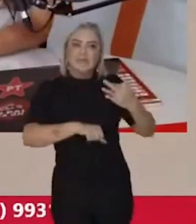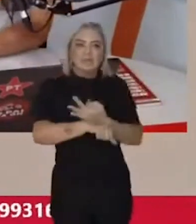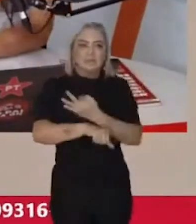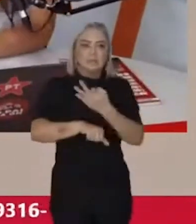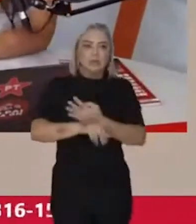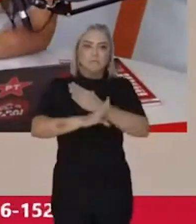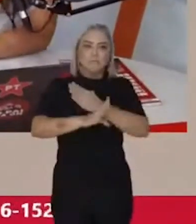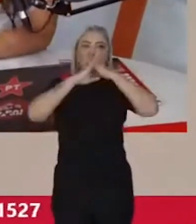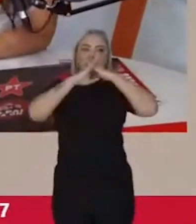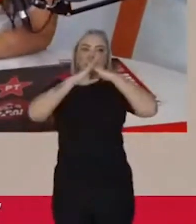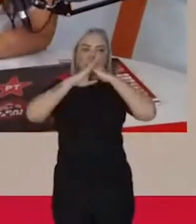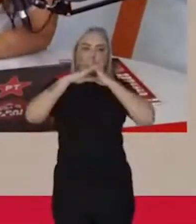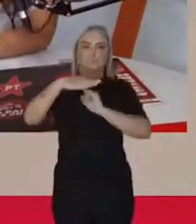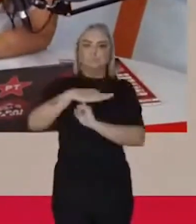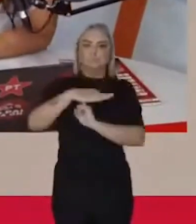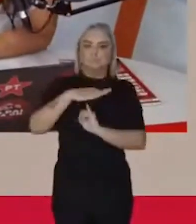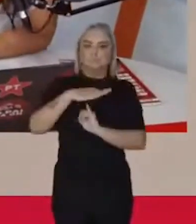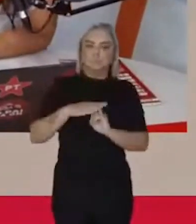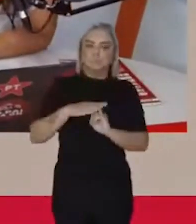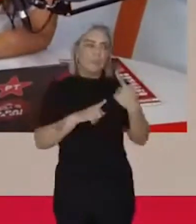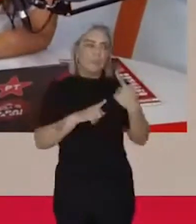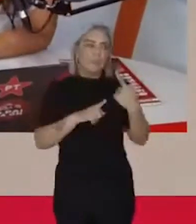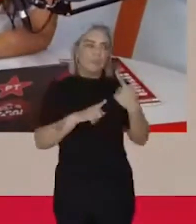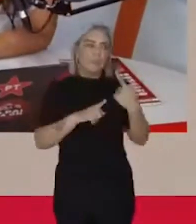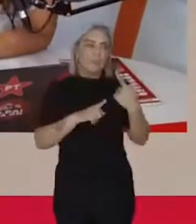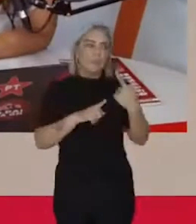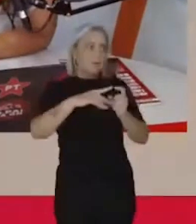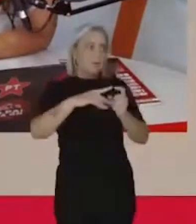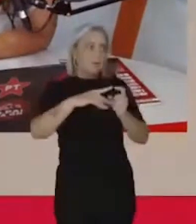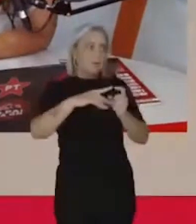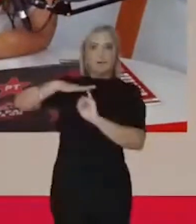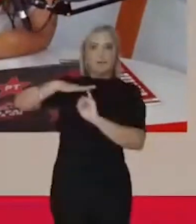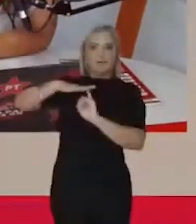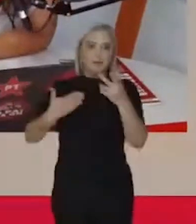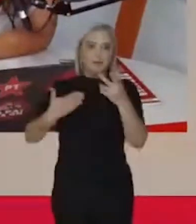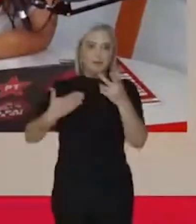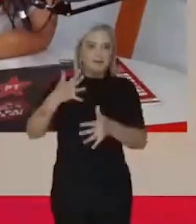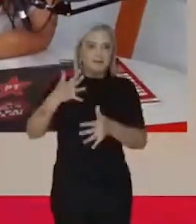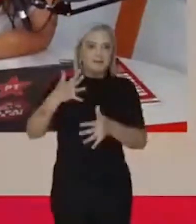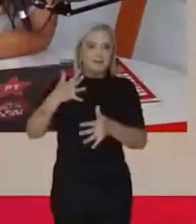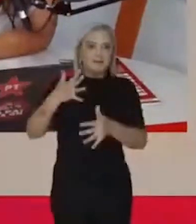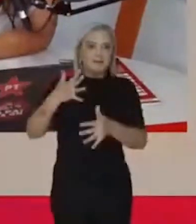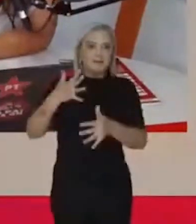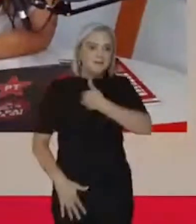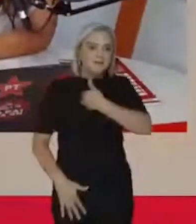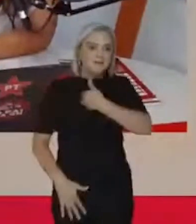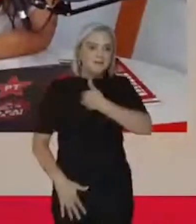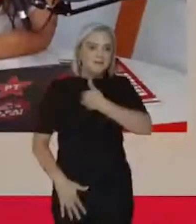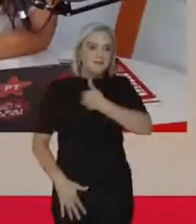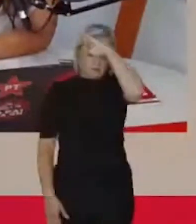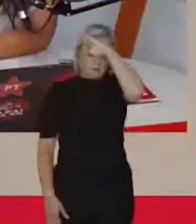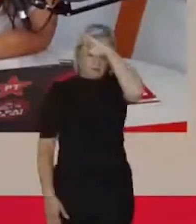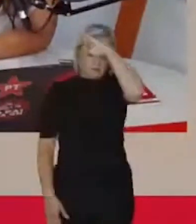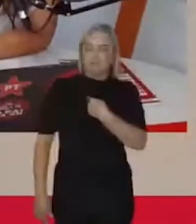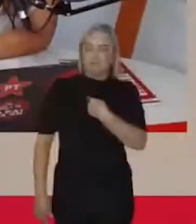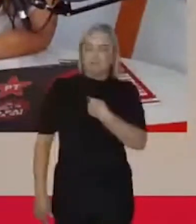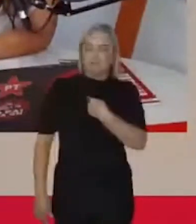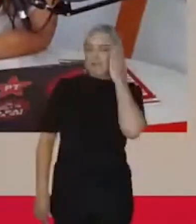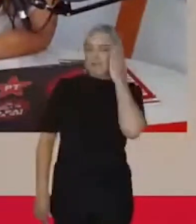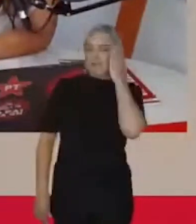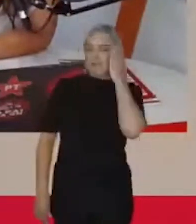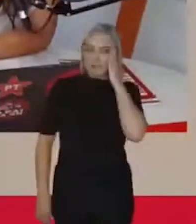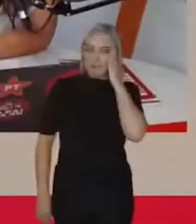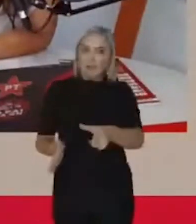calar a boca do INPE, porque o INPE era uma pedra no sapato do governo Bolsonaro. Nós sabemos que, desde quando